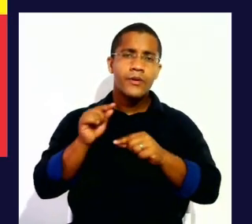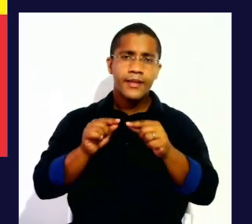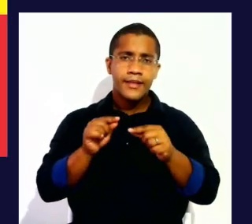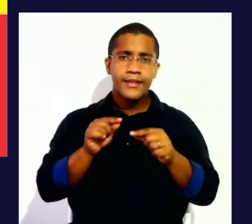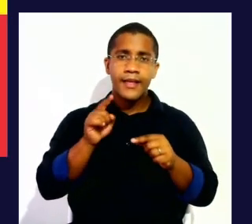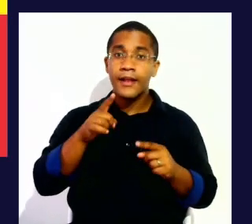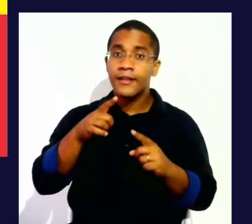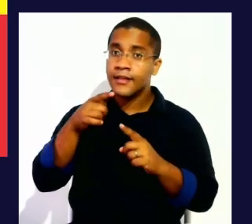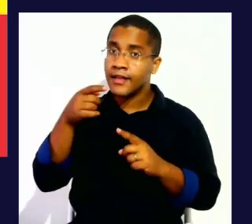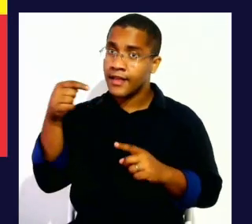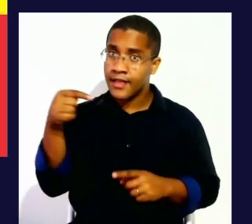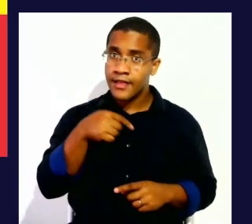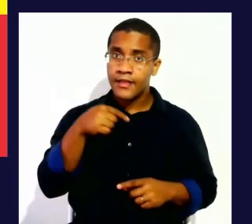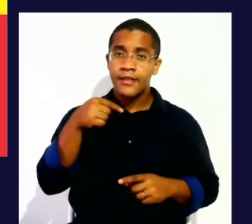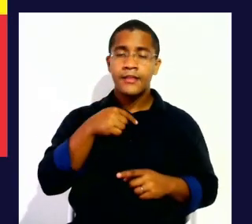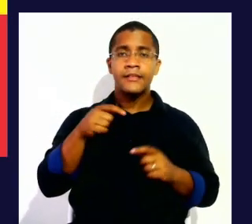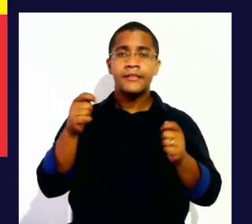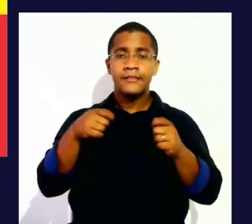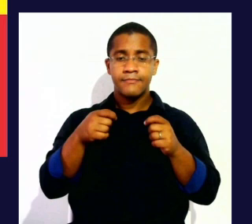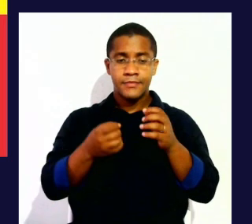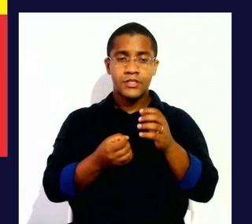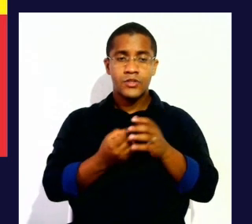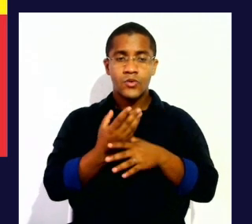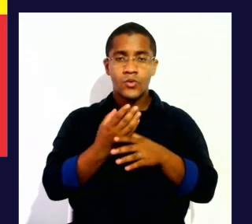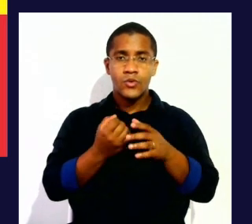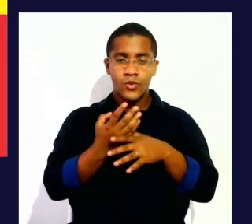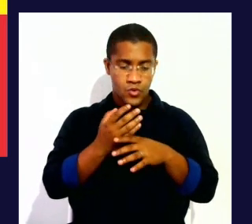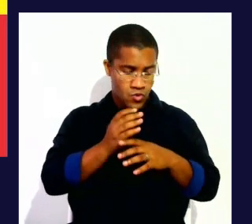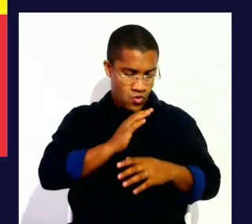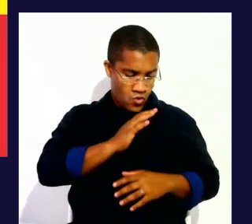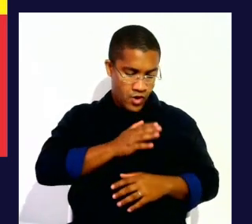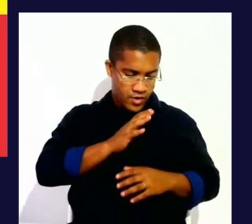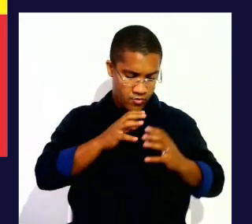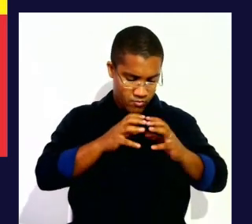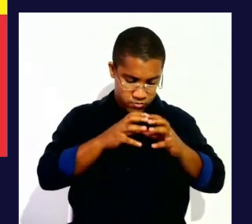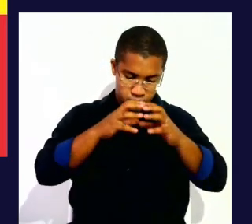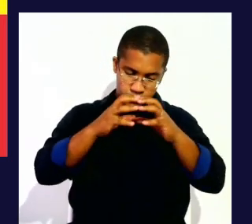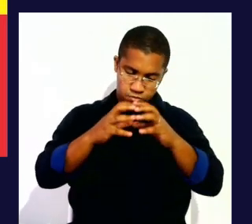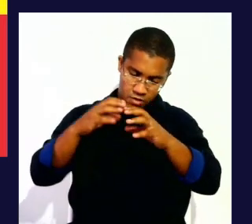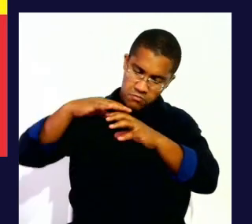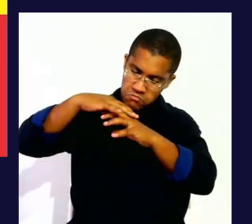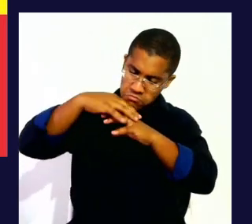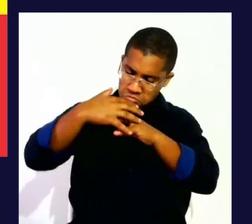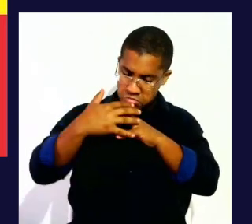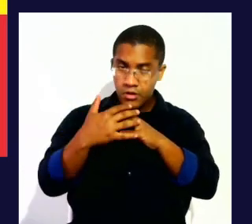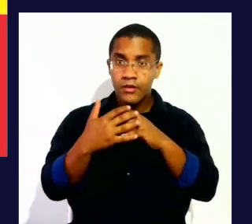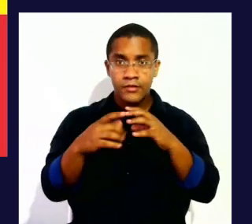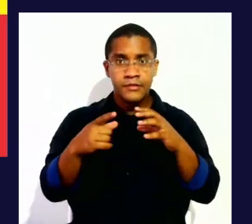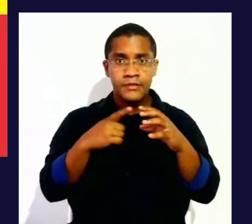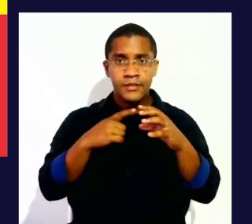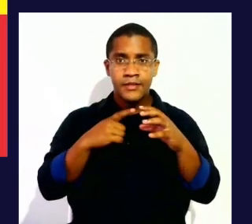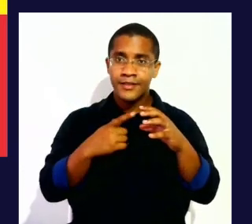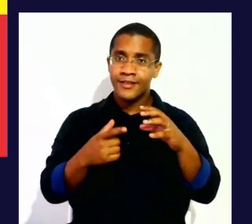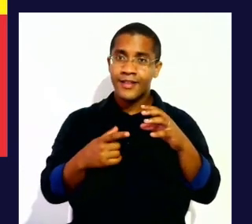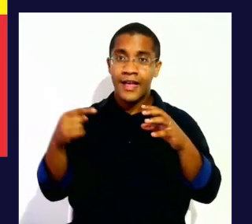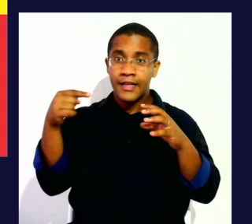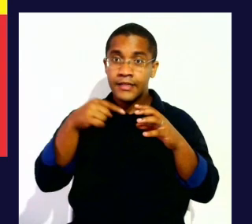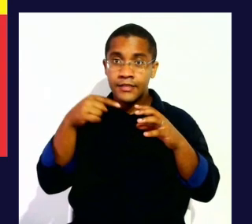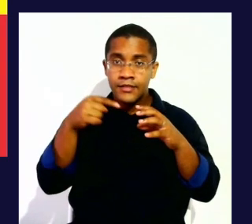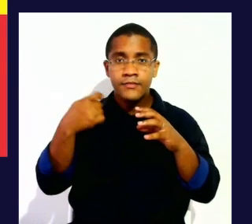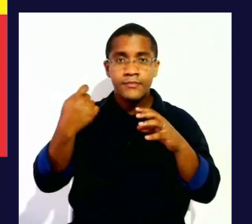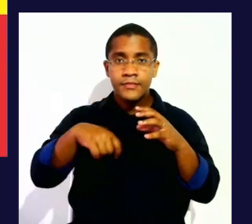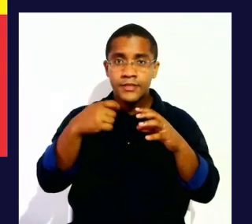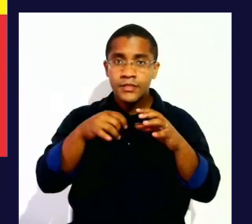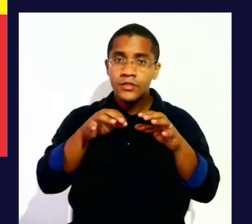telinha. Esse tipo de tecido muscular forma a maior parte do coração dos vertebrados. O